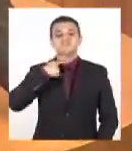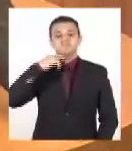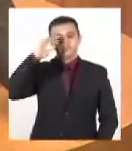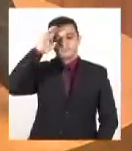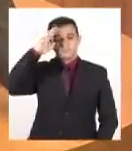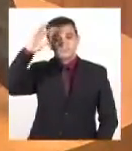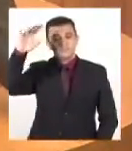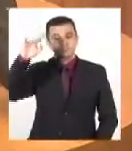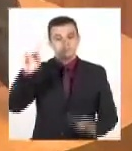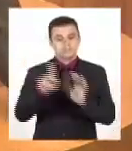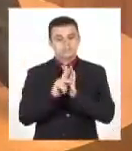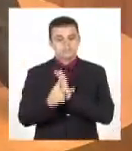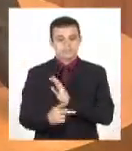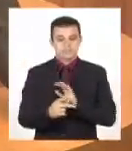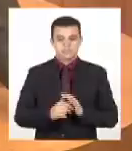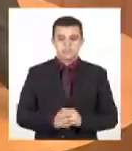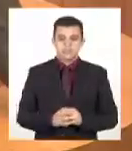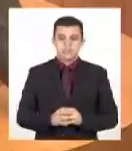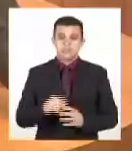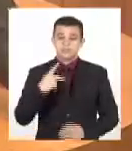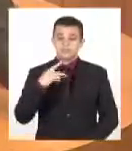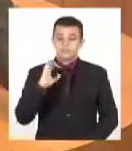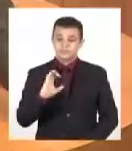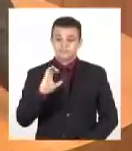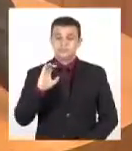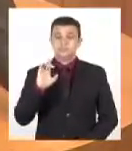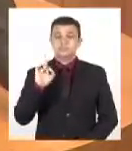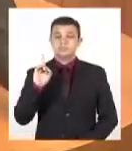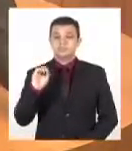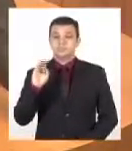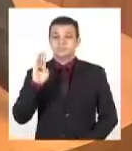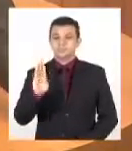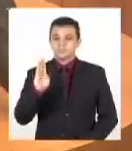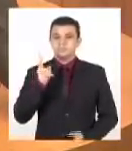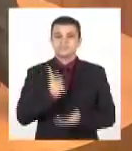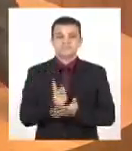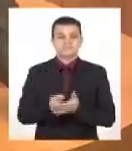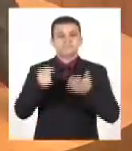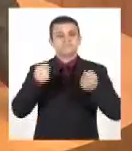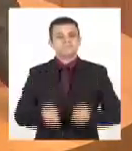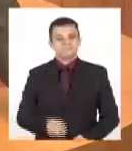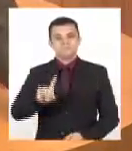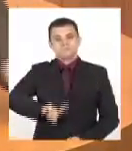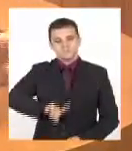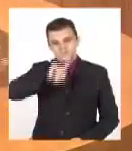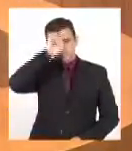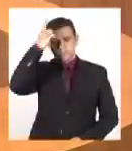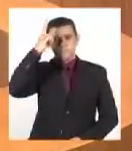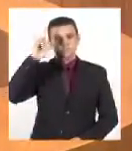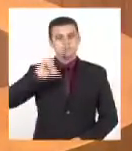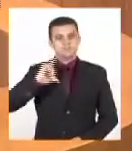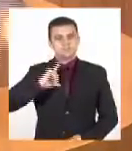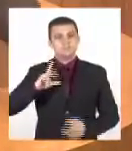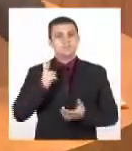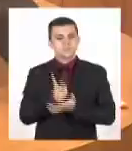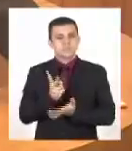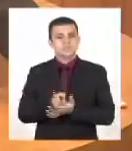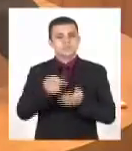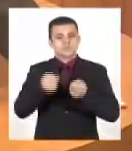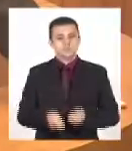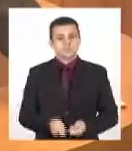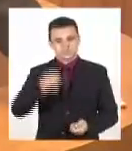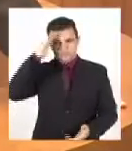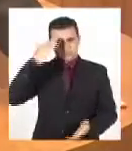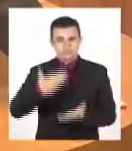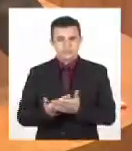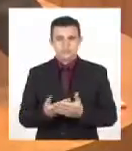formulação. E o PCdoB mantém-se firme em suas ideologias, em suas raízes e, acima de tudo, na vocação